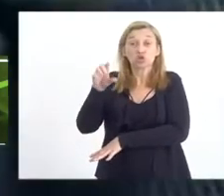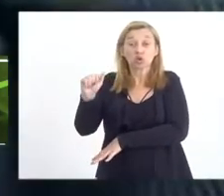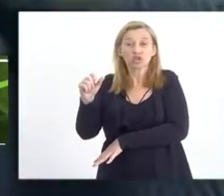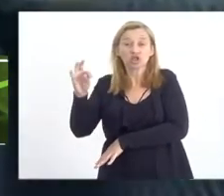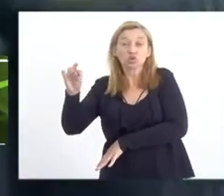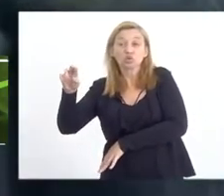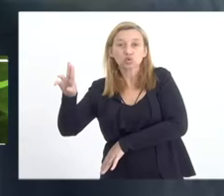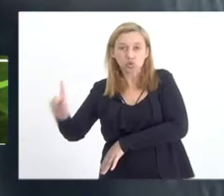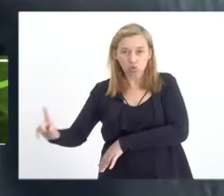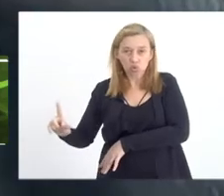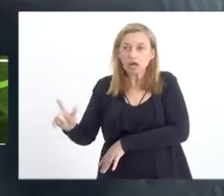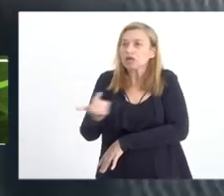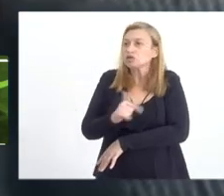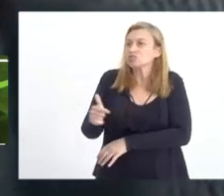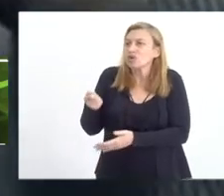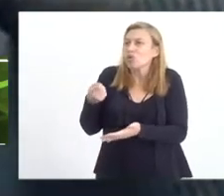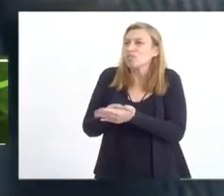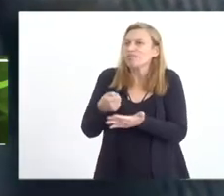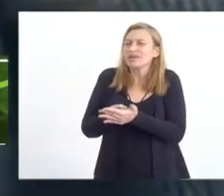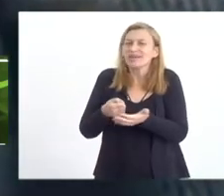a obrigação de ter